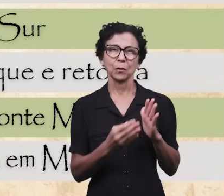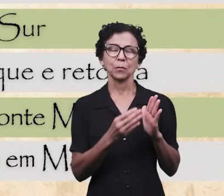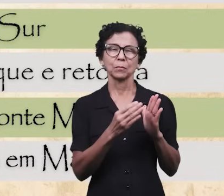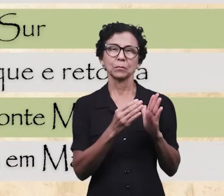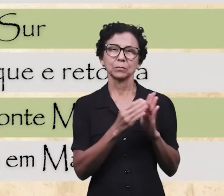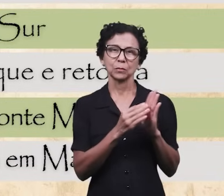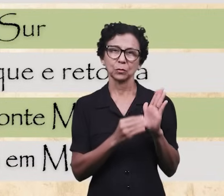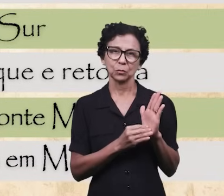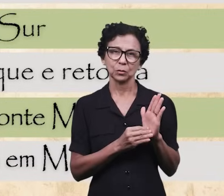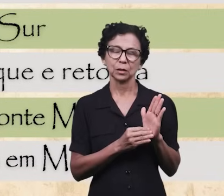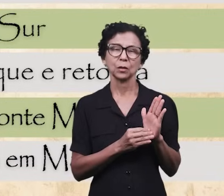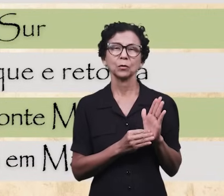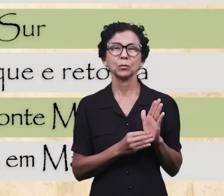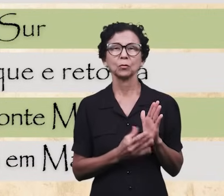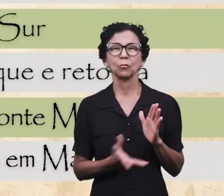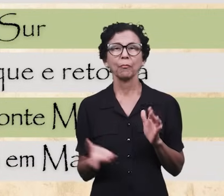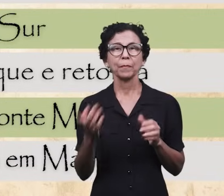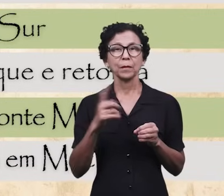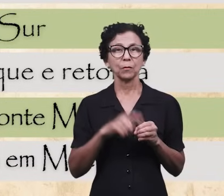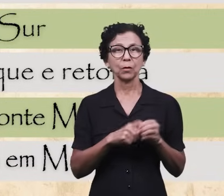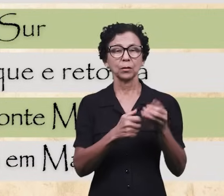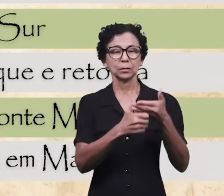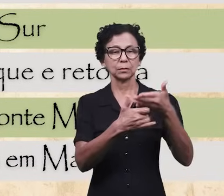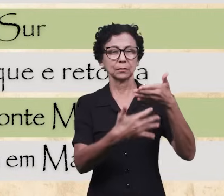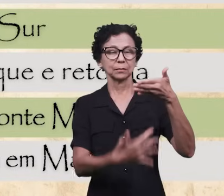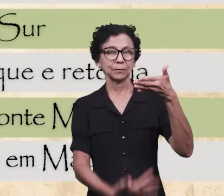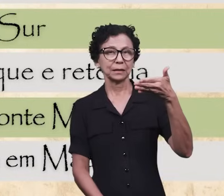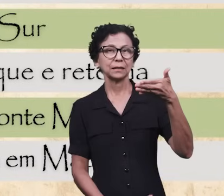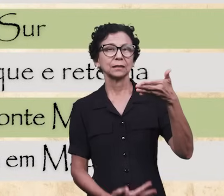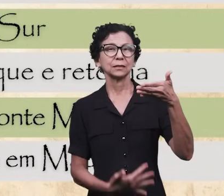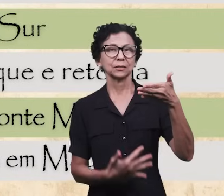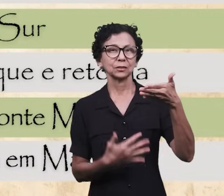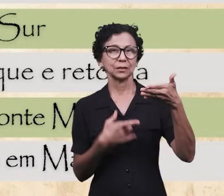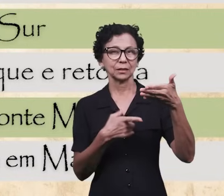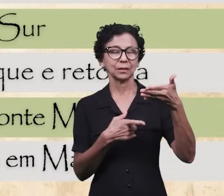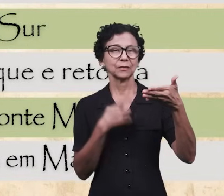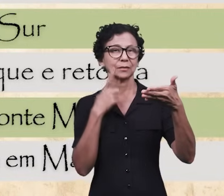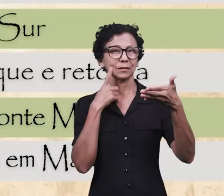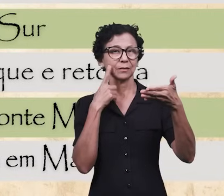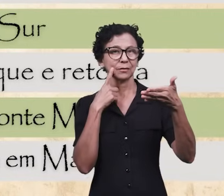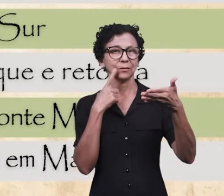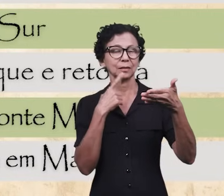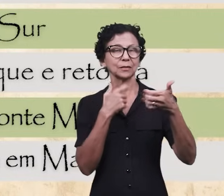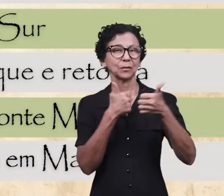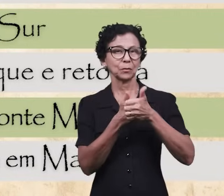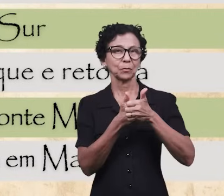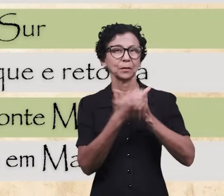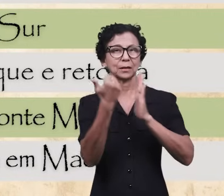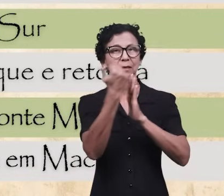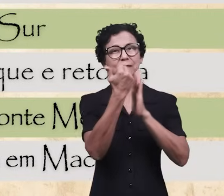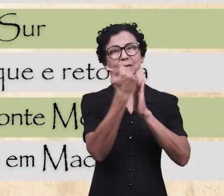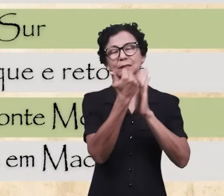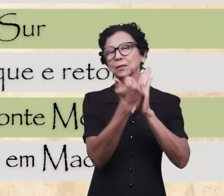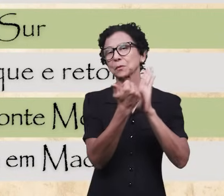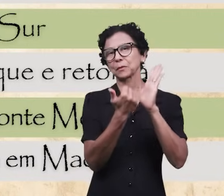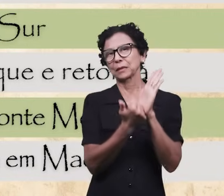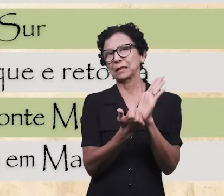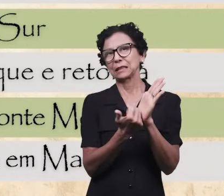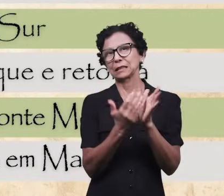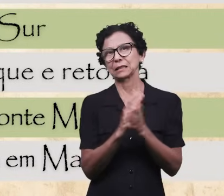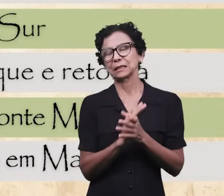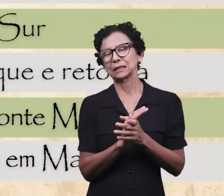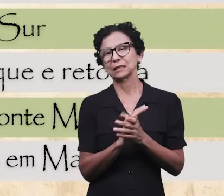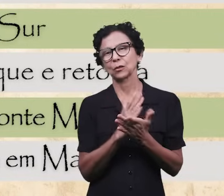para acompanhar a sequência quando falamos, né, desde a genealogia, a formação da